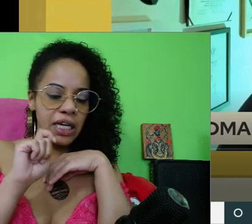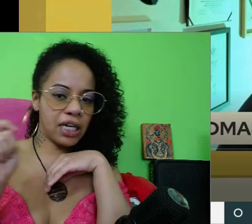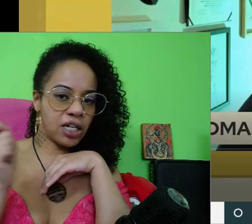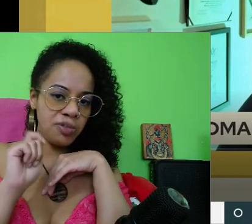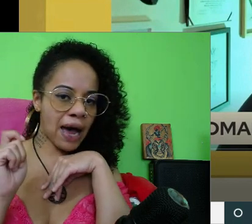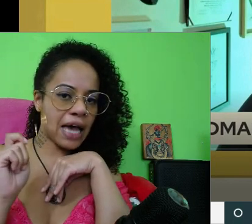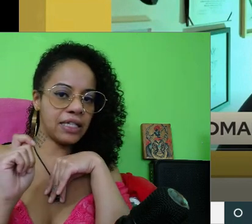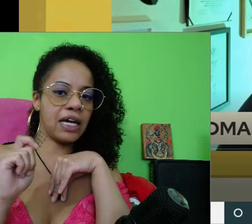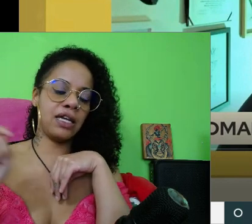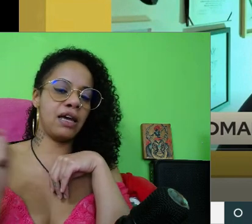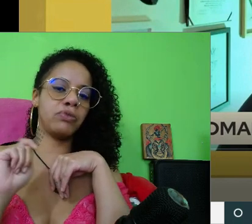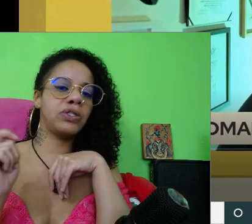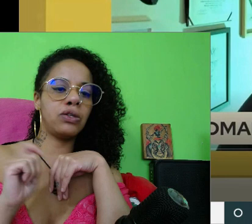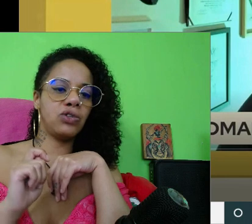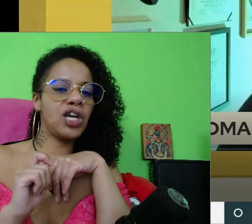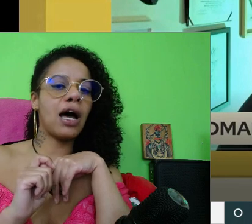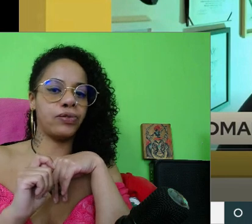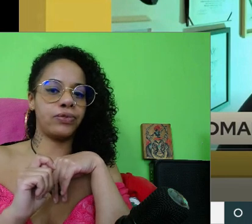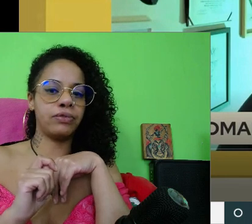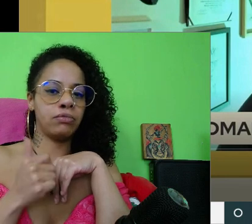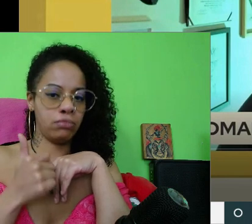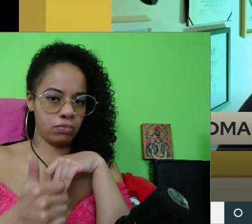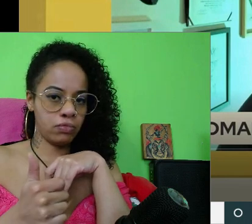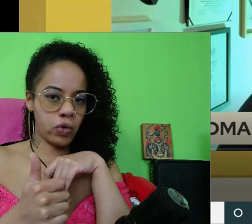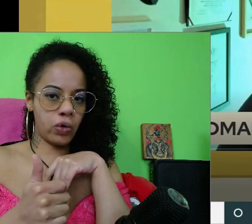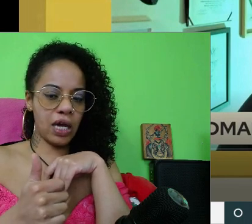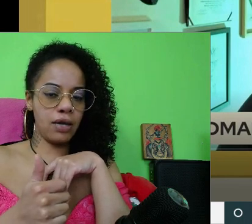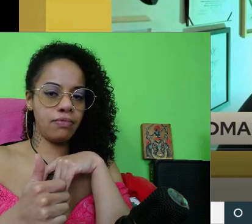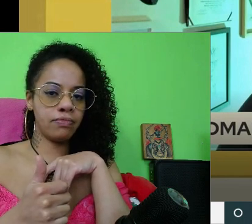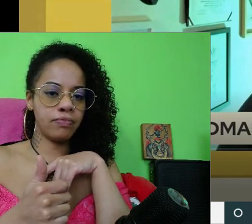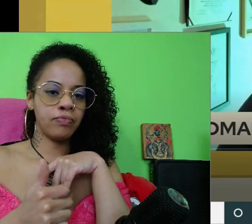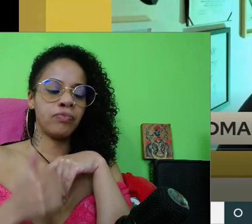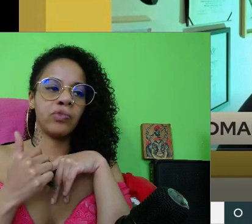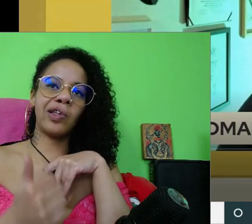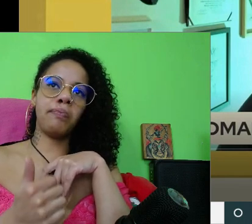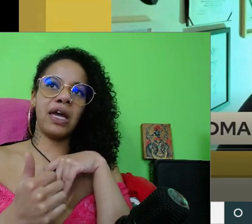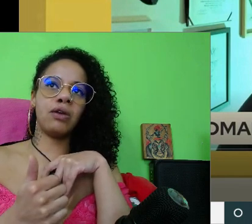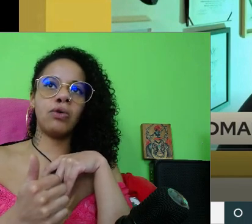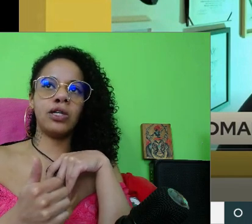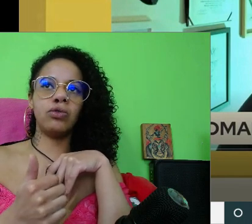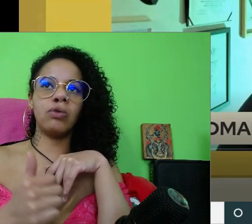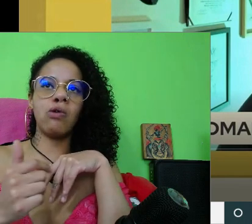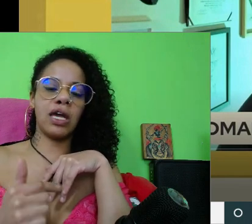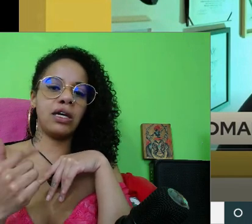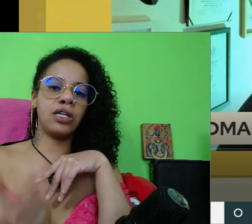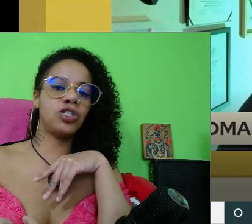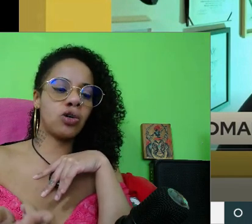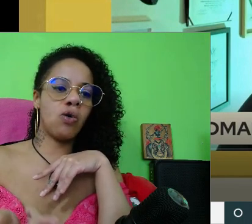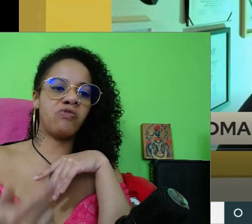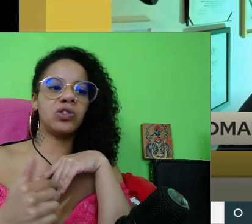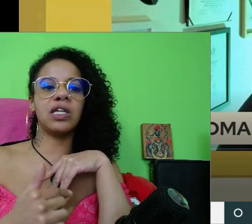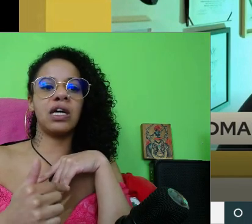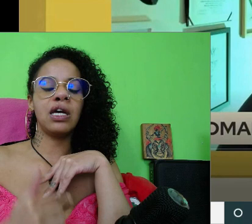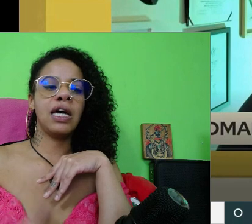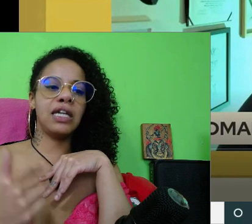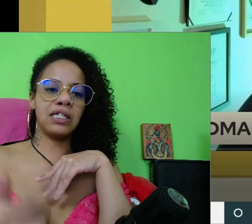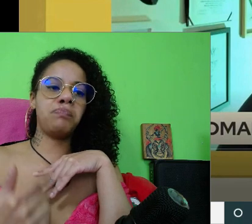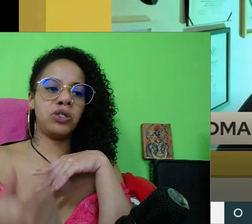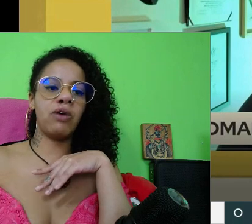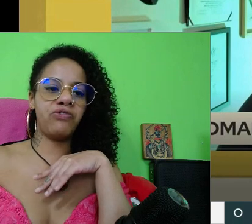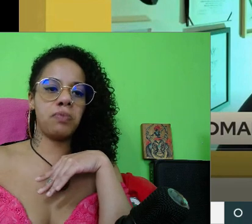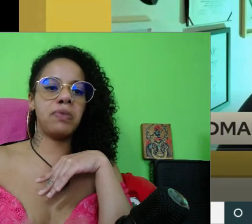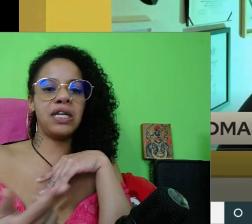bandeirinha de pais né E nem buscando diálogo ok também quando alguém criticou você